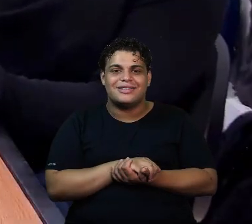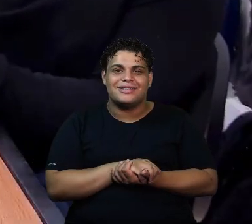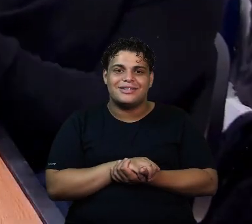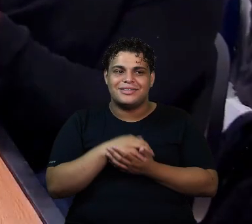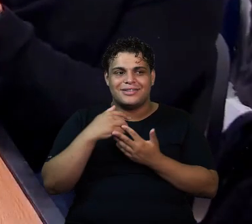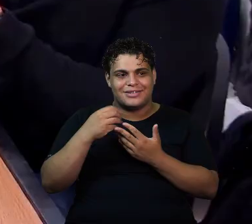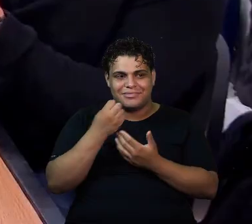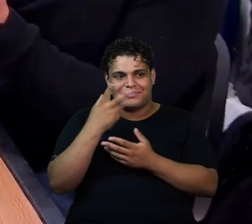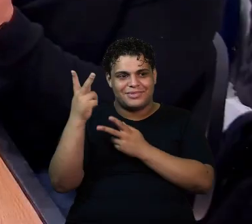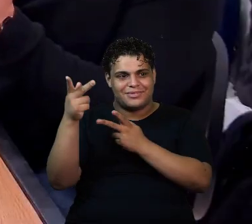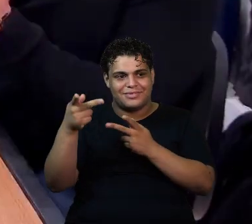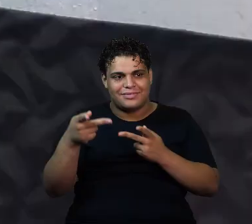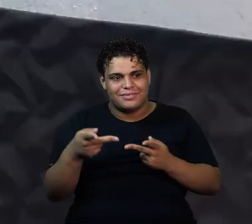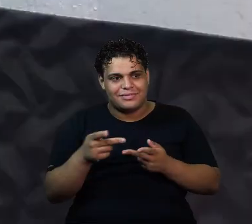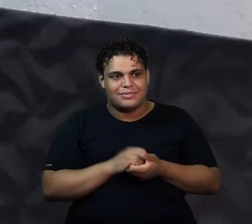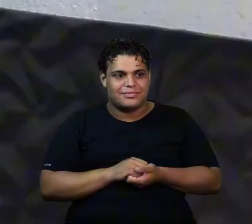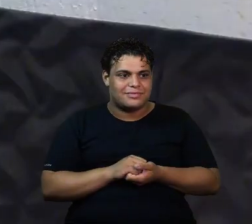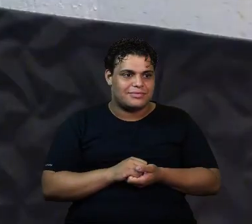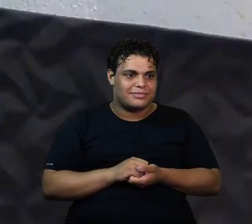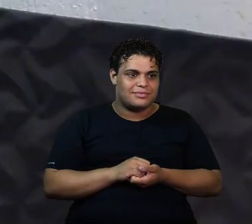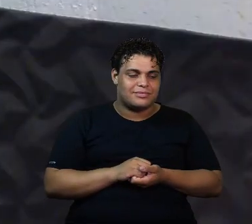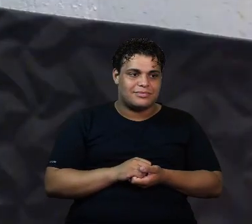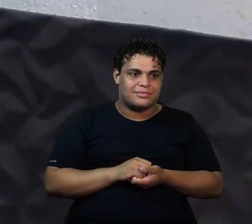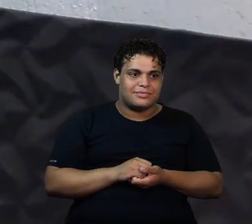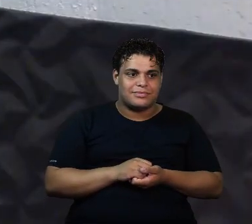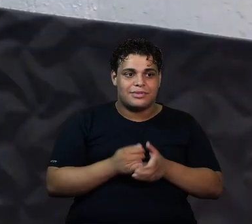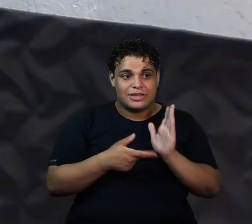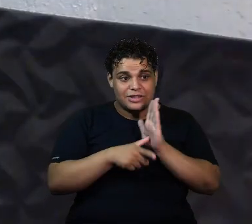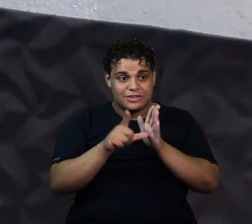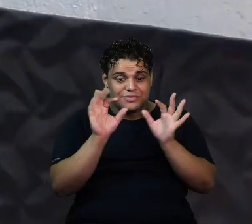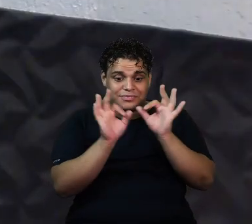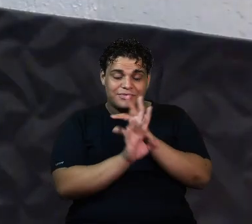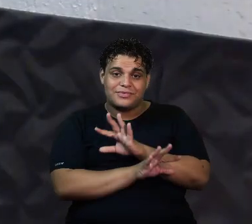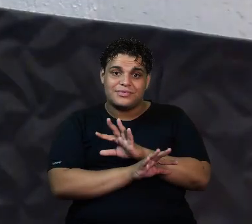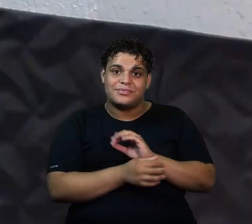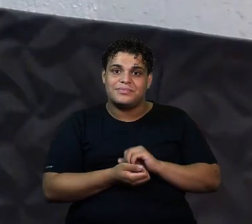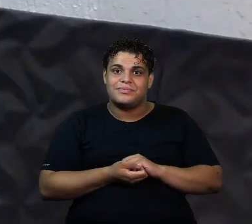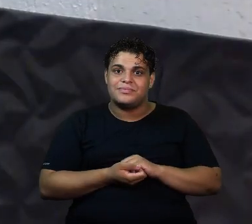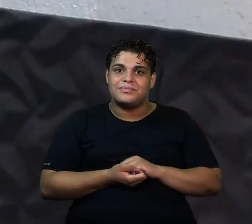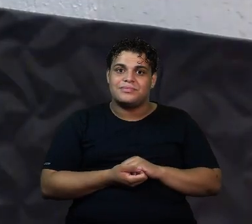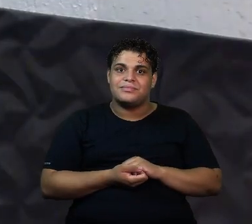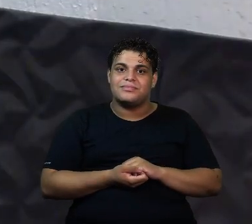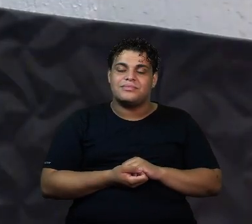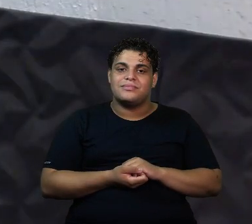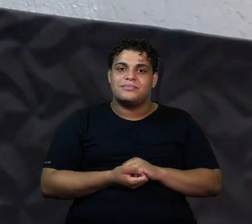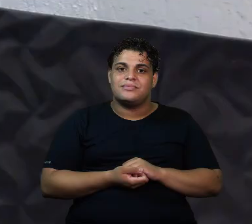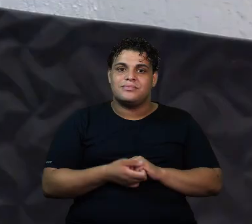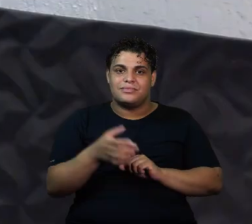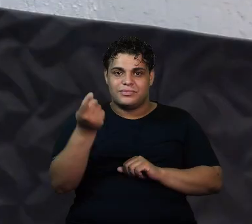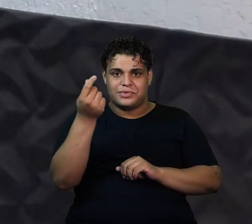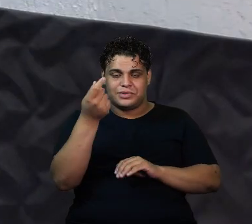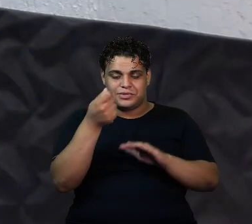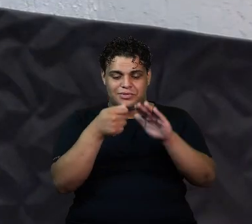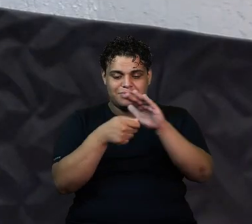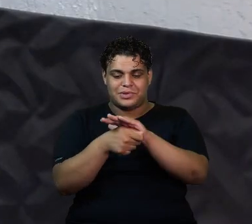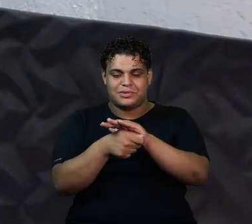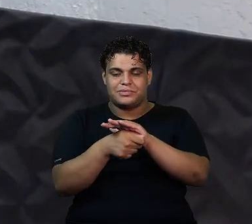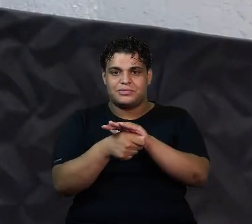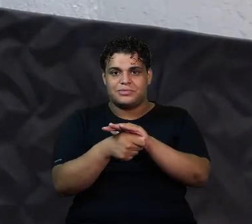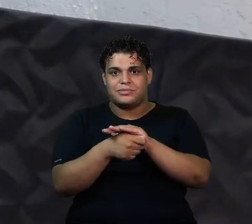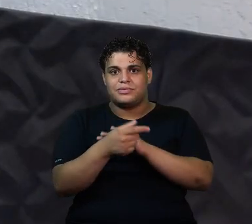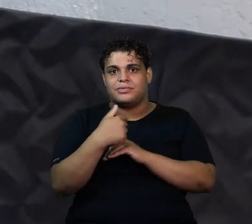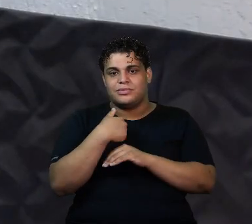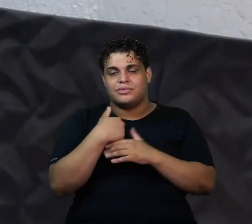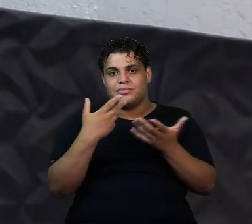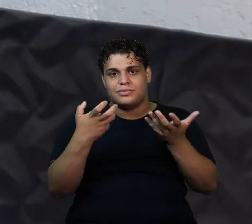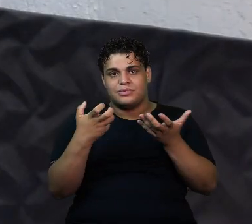nossa cidade. Só um último ponto antes da gente terminar, que a Elisa muito bem lembrou dos nossos patrocinadores, e eu realmente